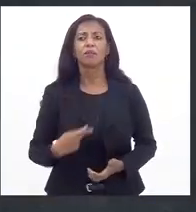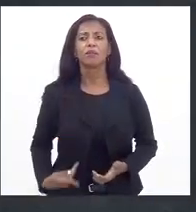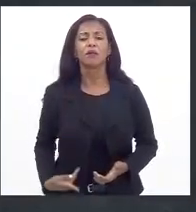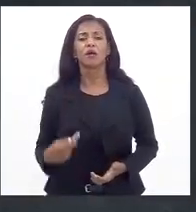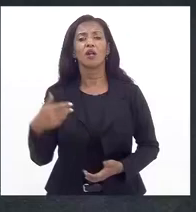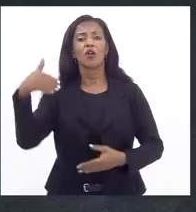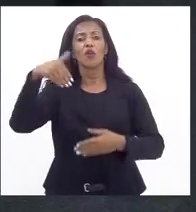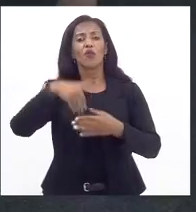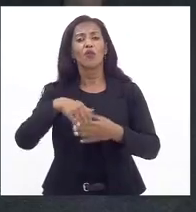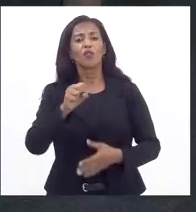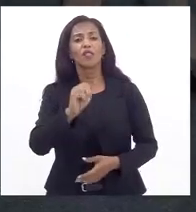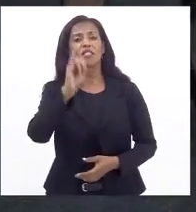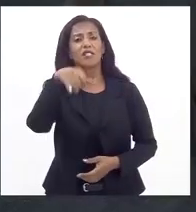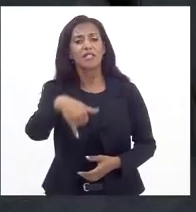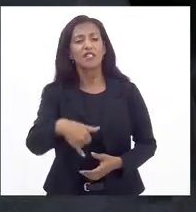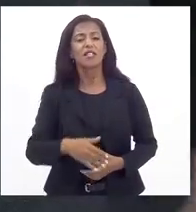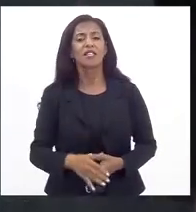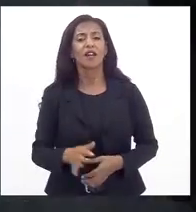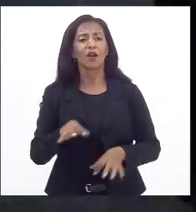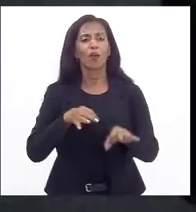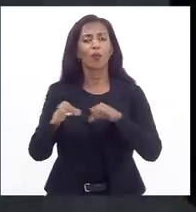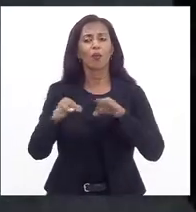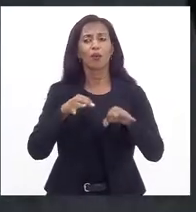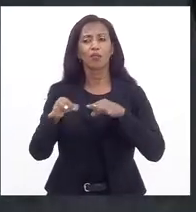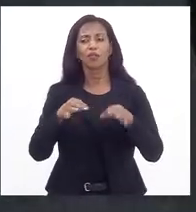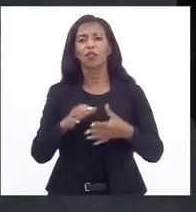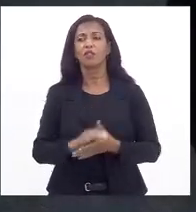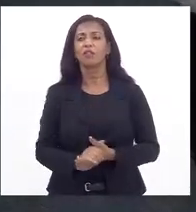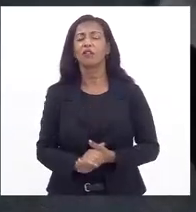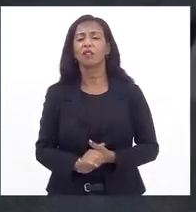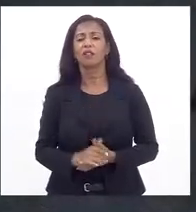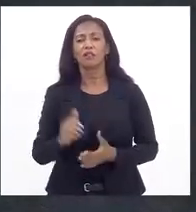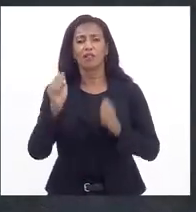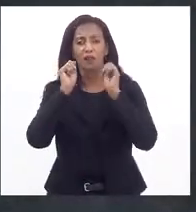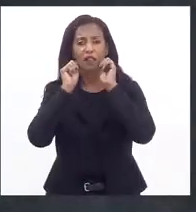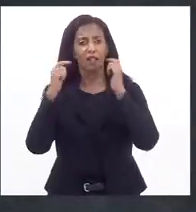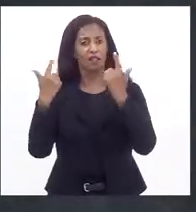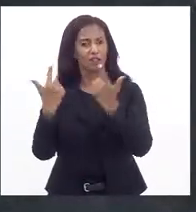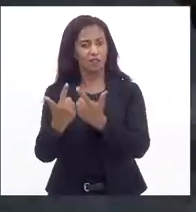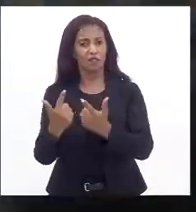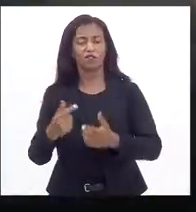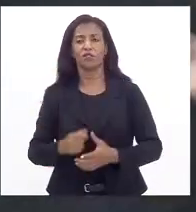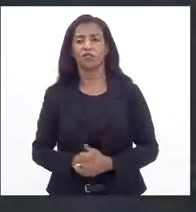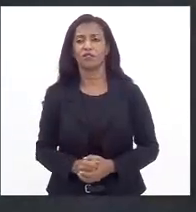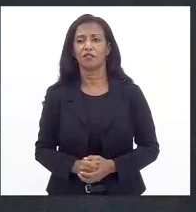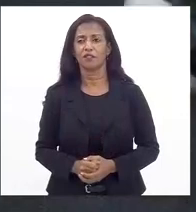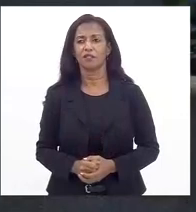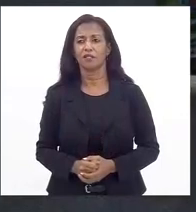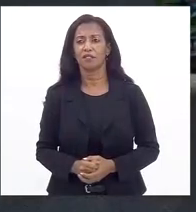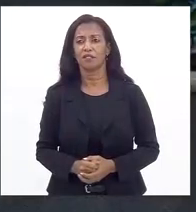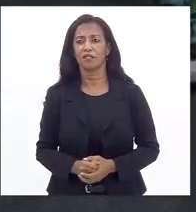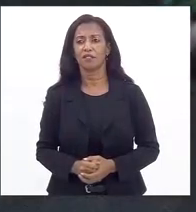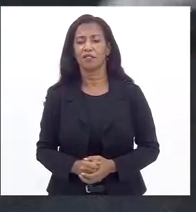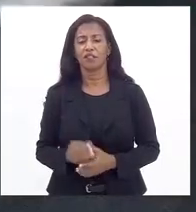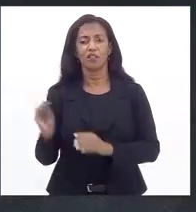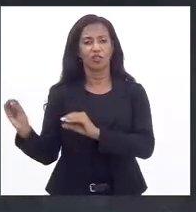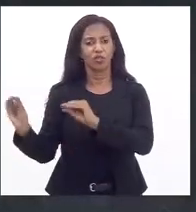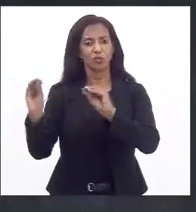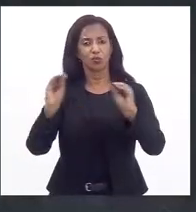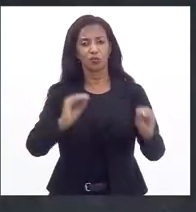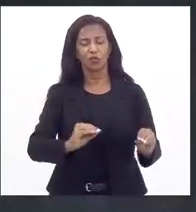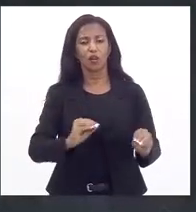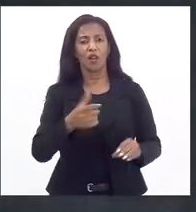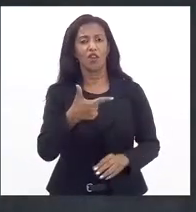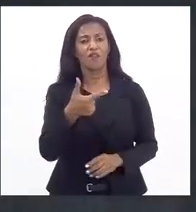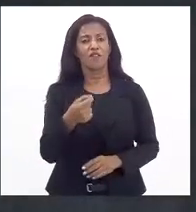votei sim ao projeto de lei da Assembleia Legislativa de transferir